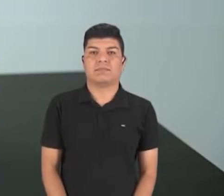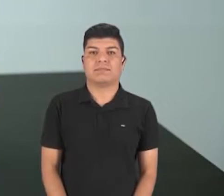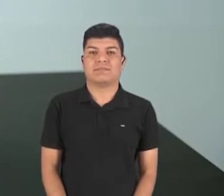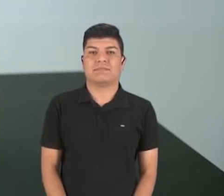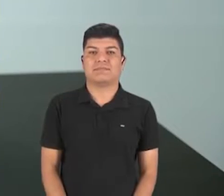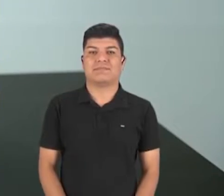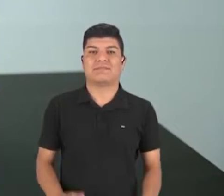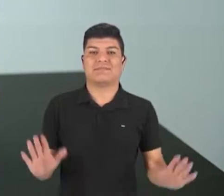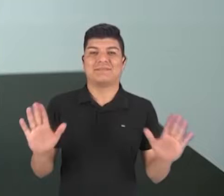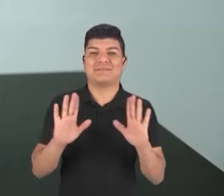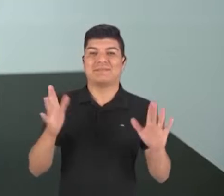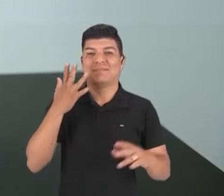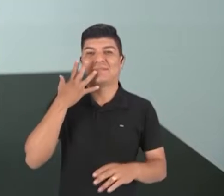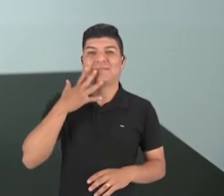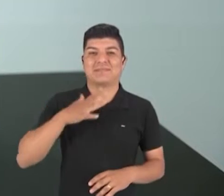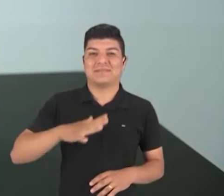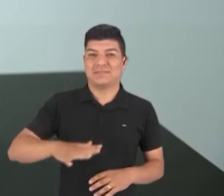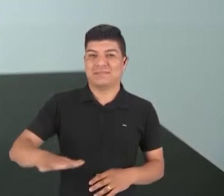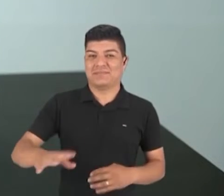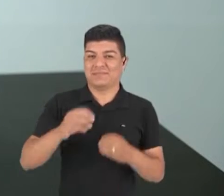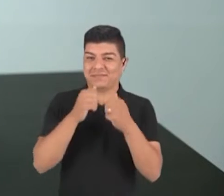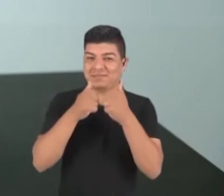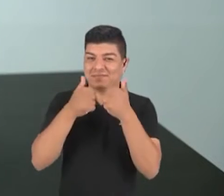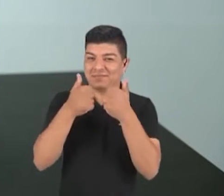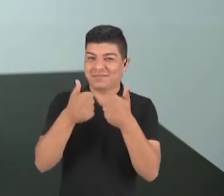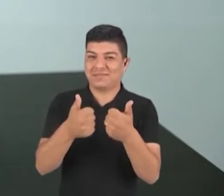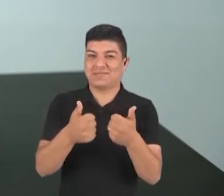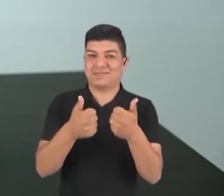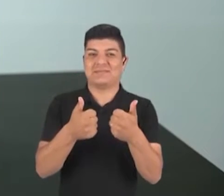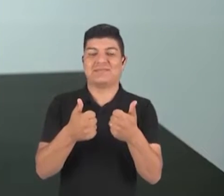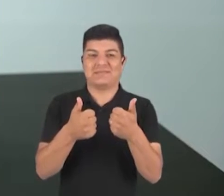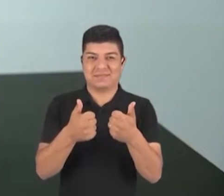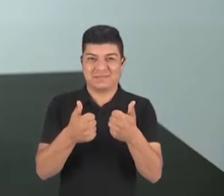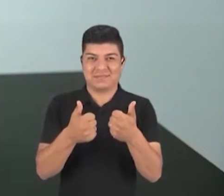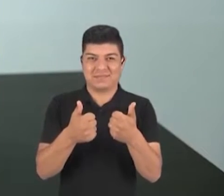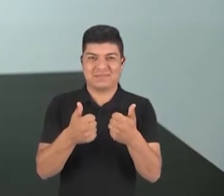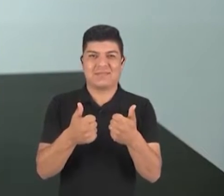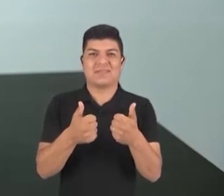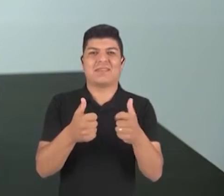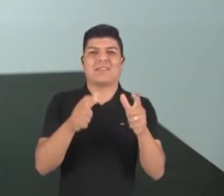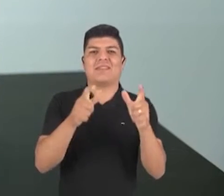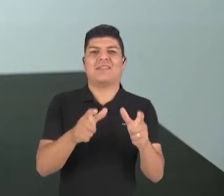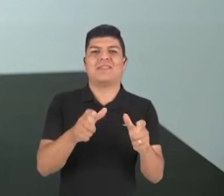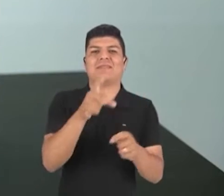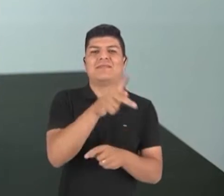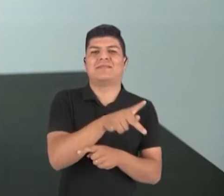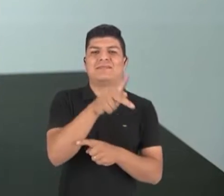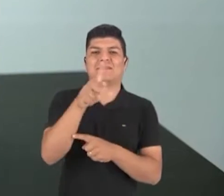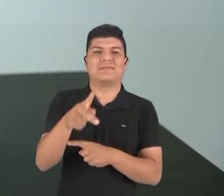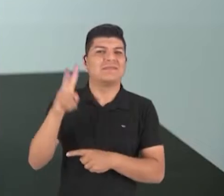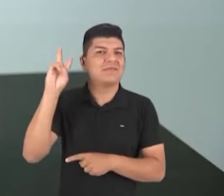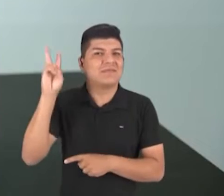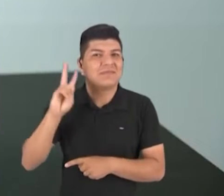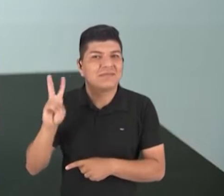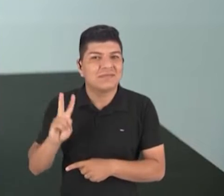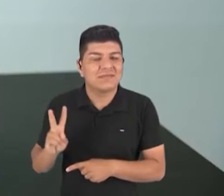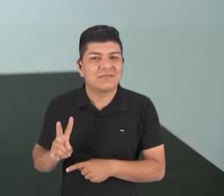o Olá crianças tudo bem cadê a professora Valéria